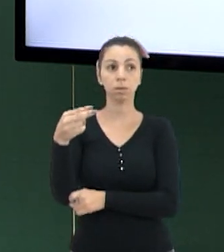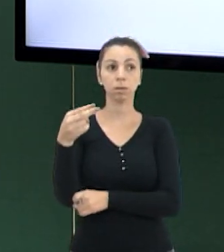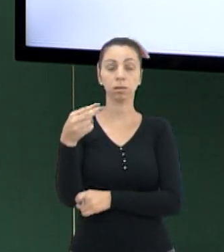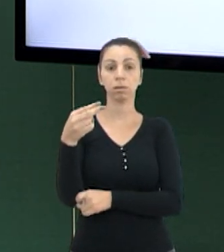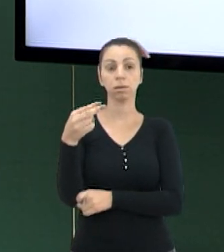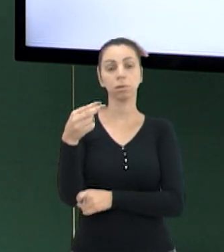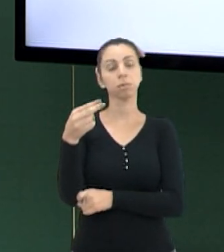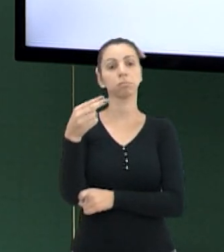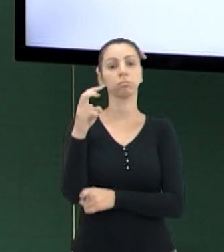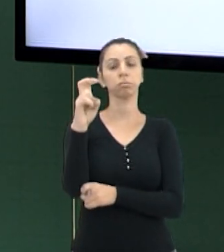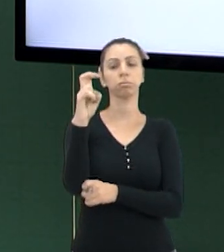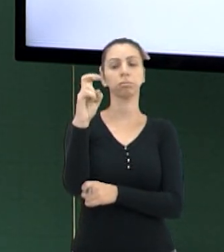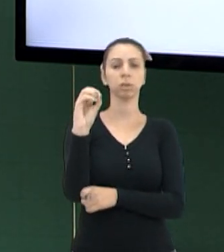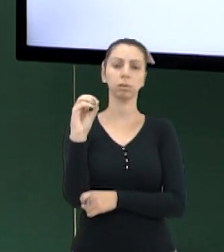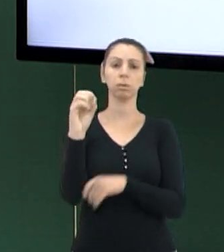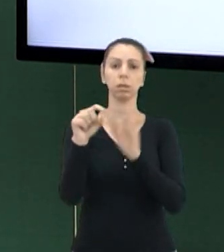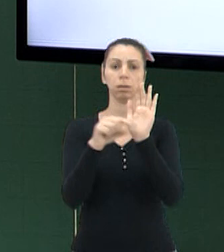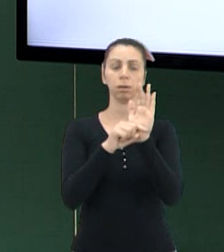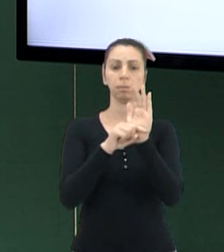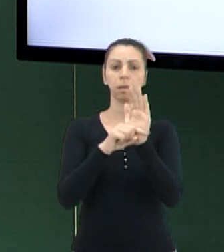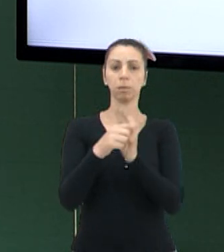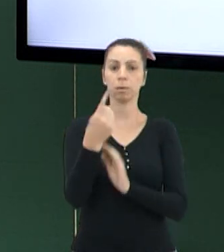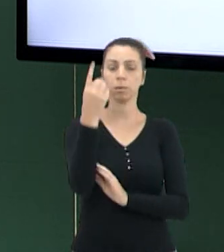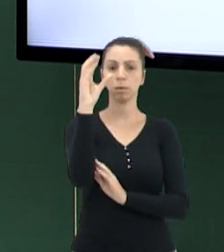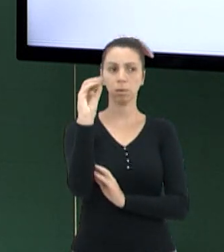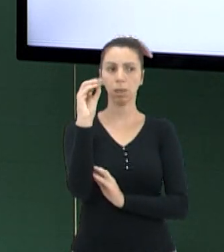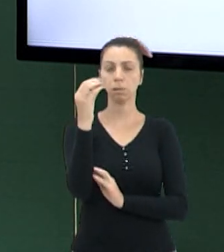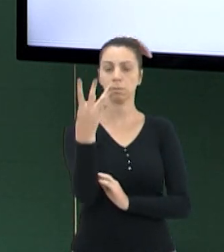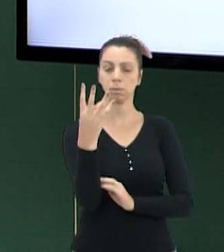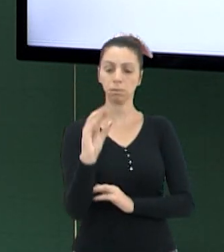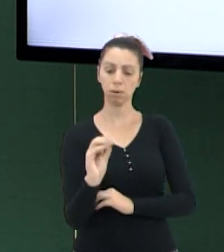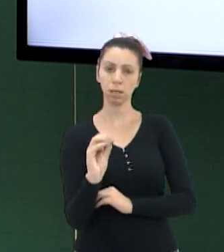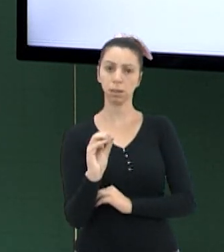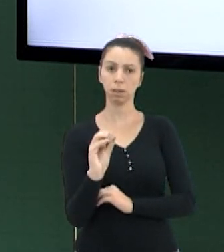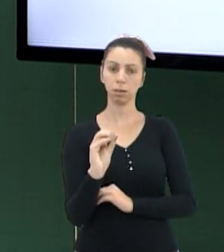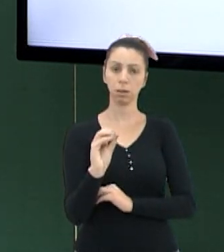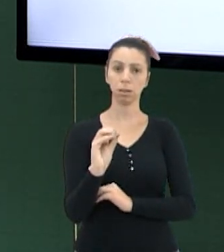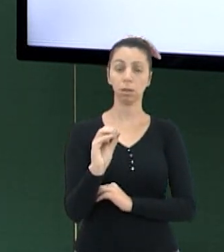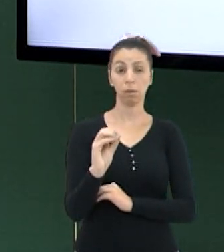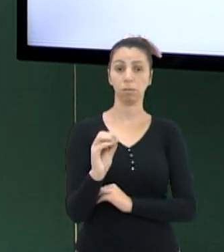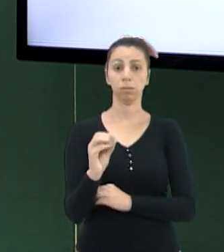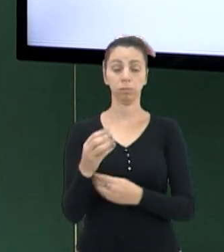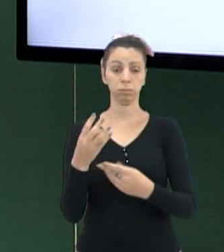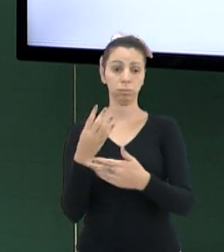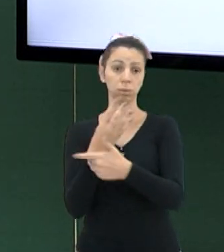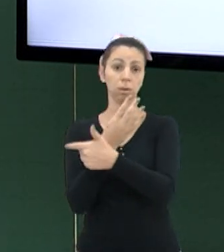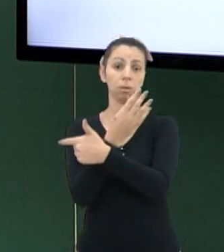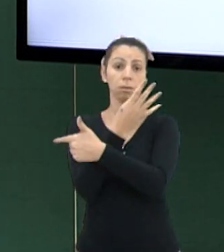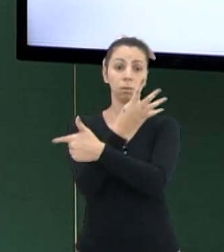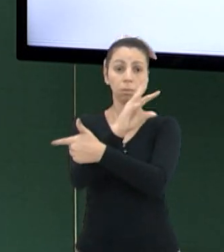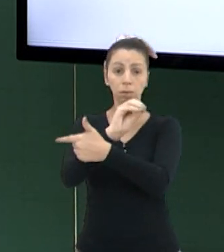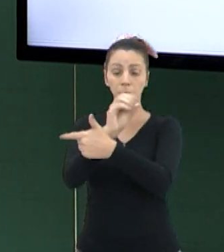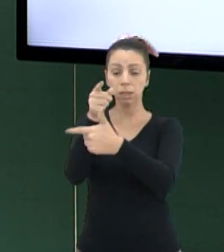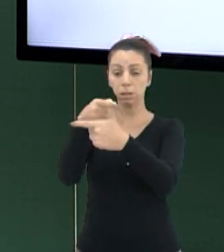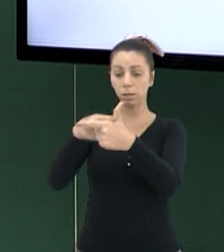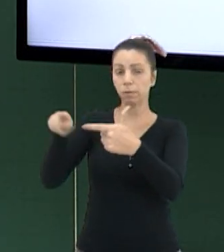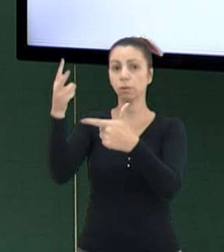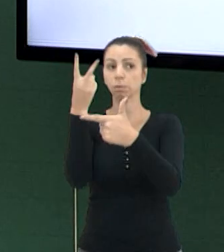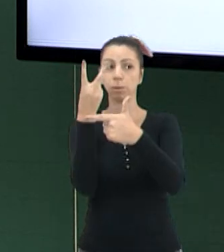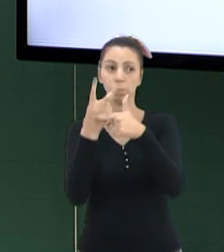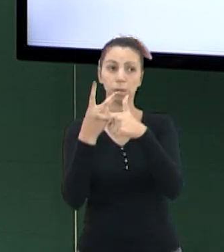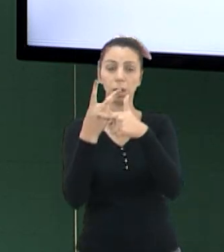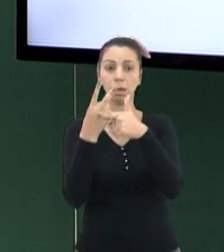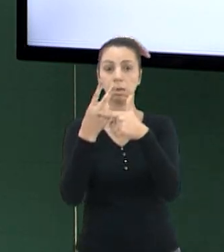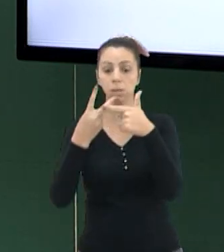40. Meu x vai ser igual a quanto? 40 divididos por 2, x vai ser igual a